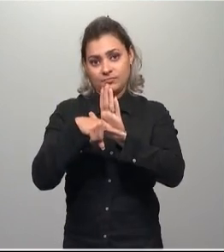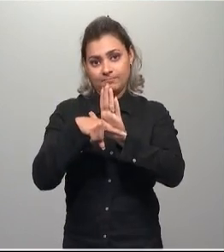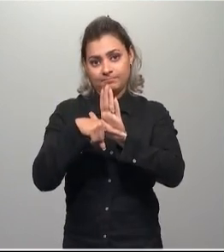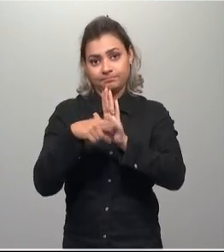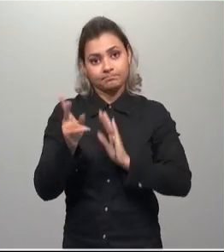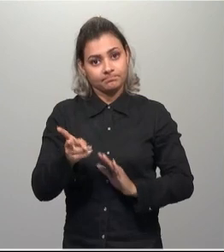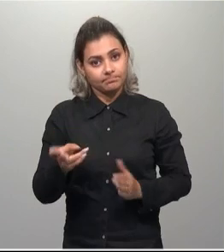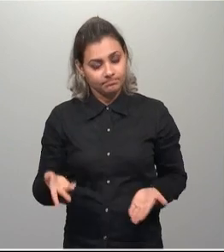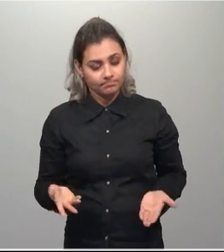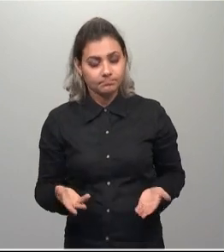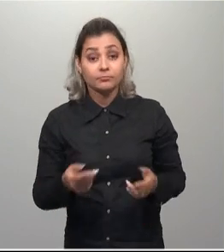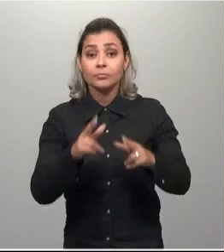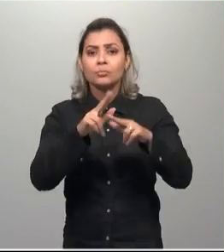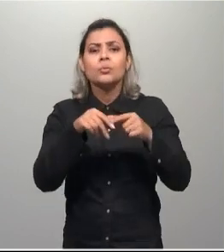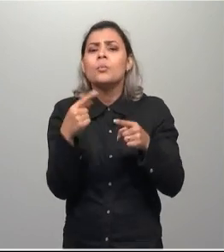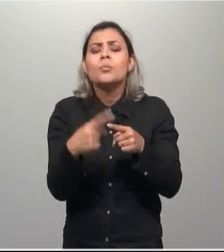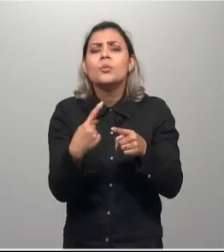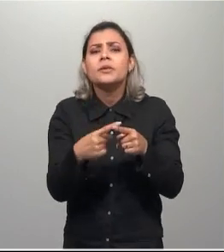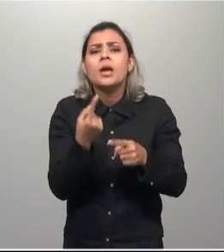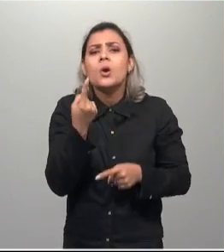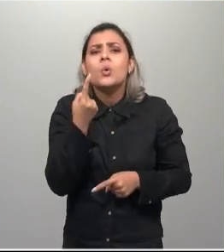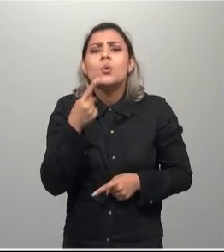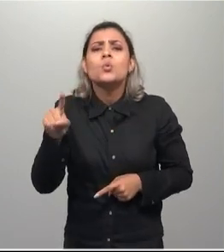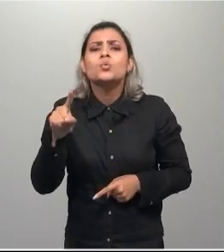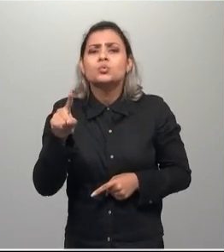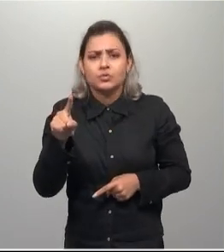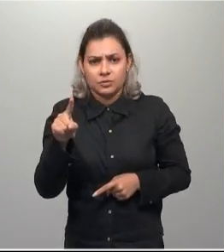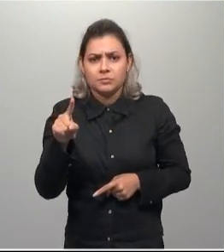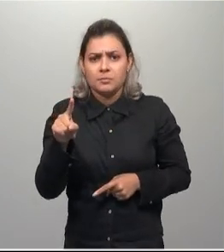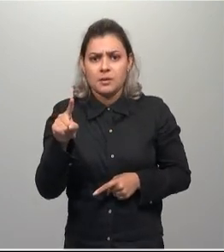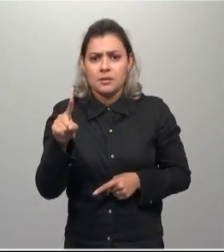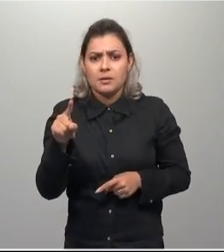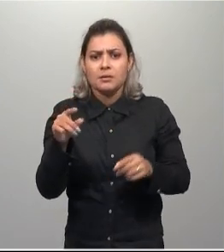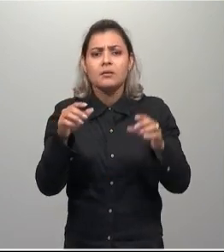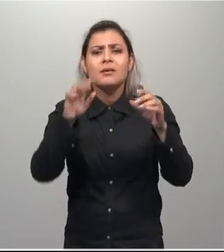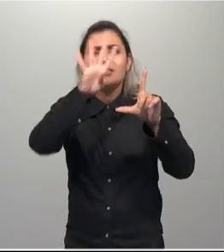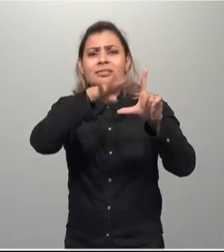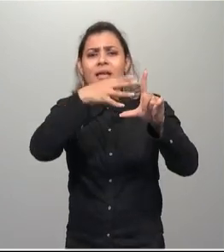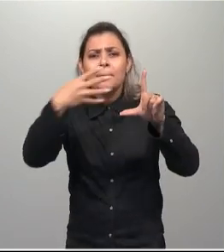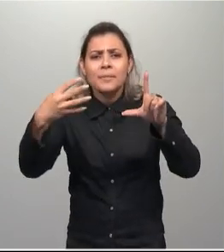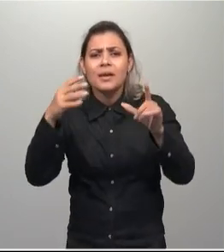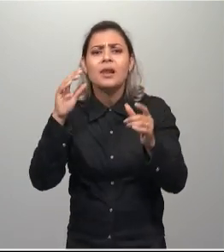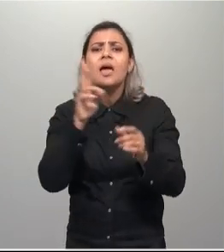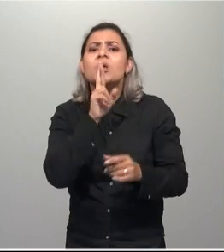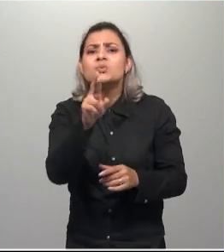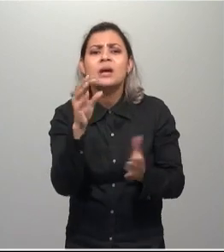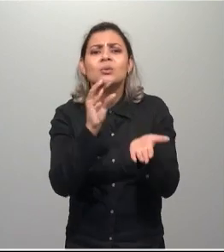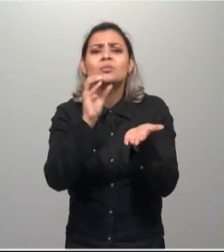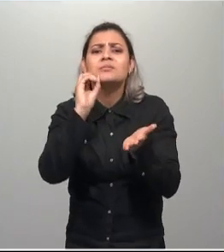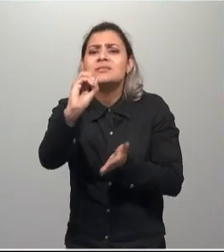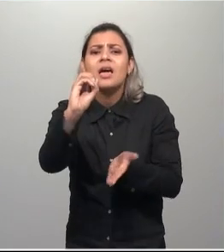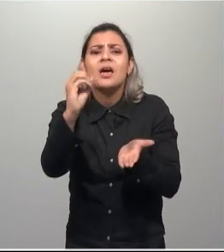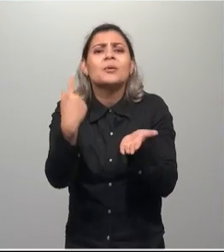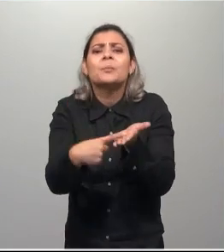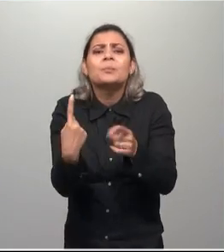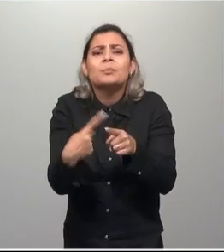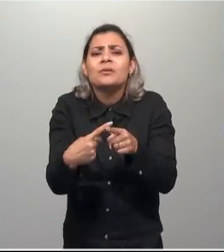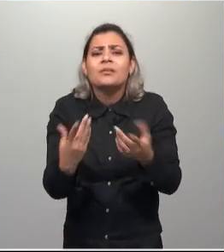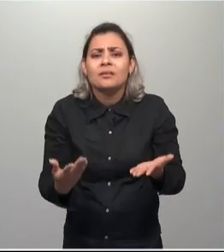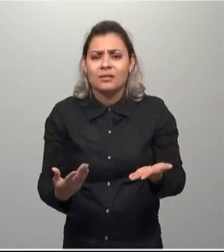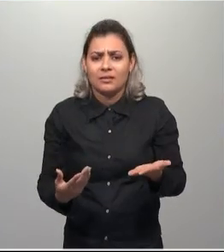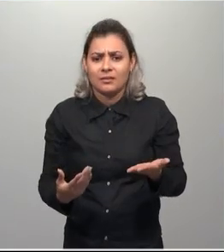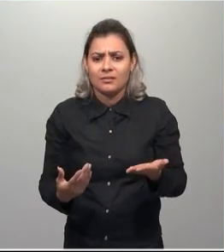porque a última linha da tabela verdade a 0 com a tabela verdade vamos imaginar aqui deixa eu